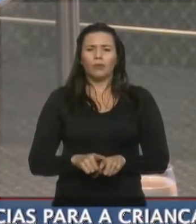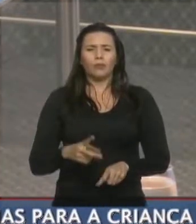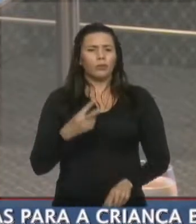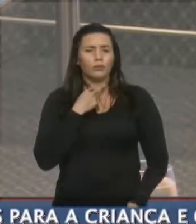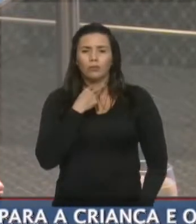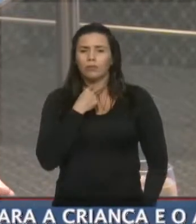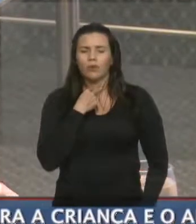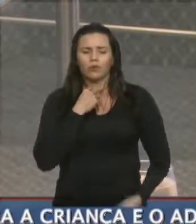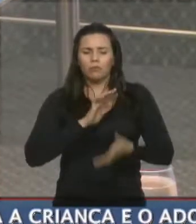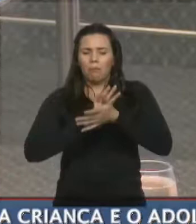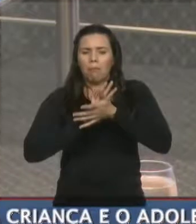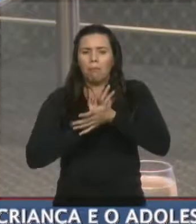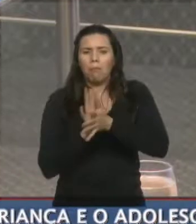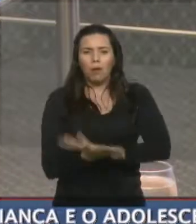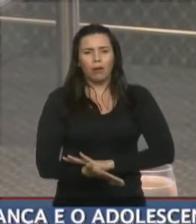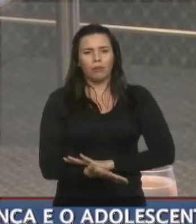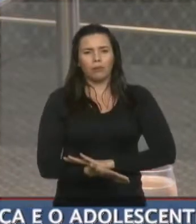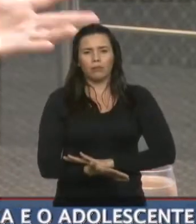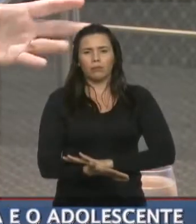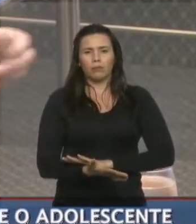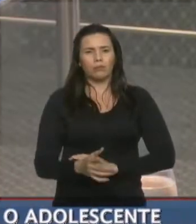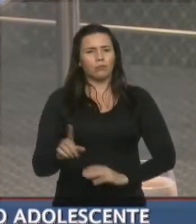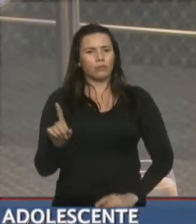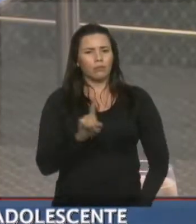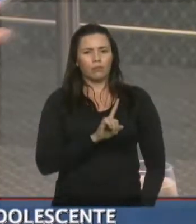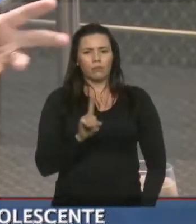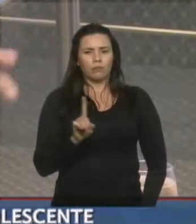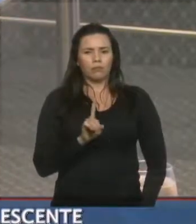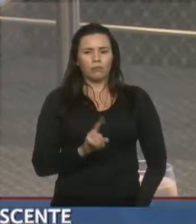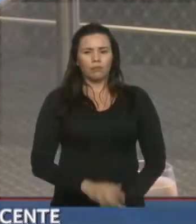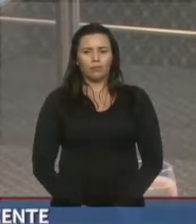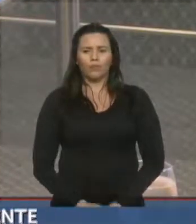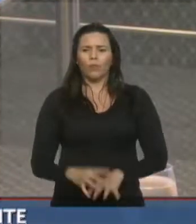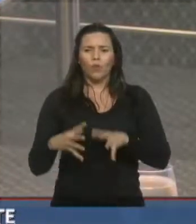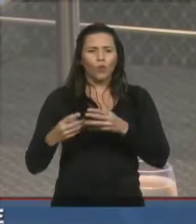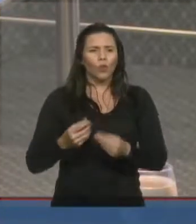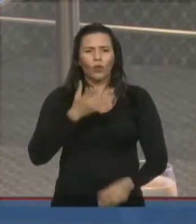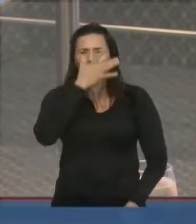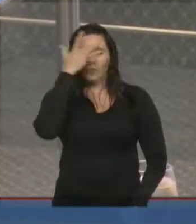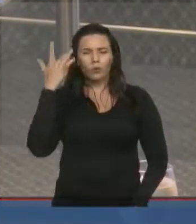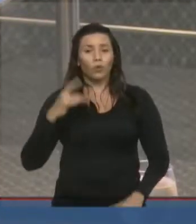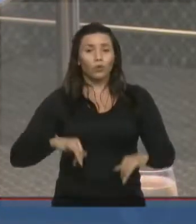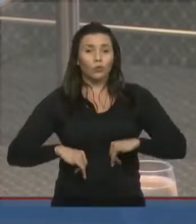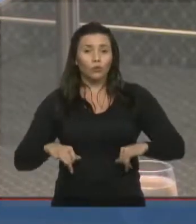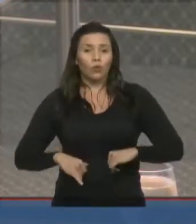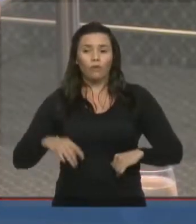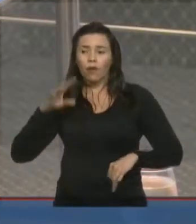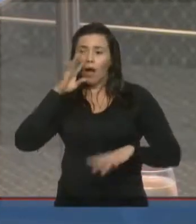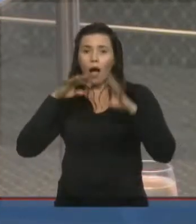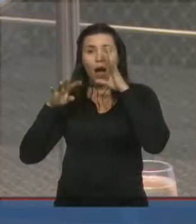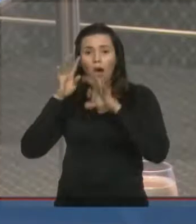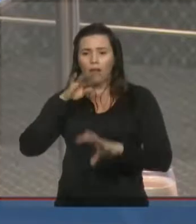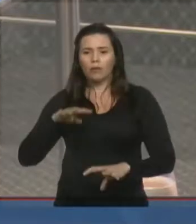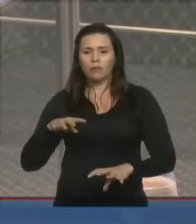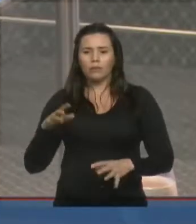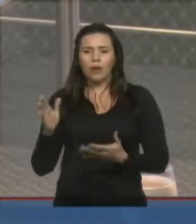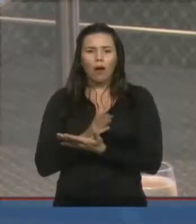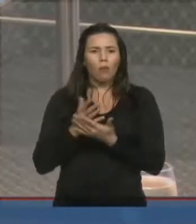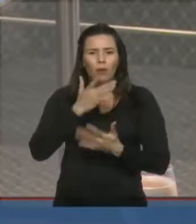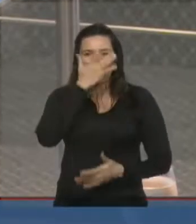todo ser ou todo cidadão acusado, já há um senso comum de que ele